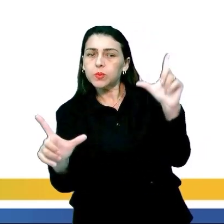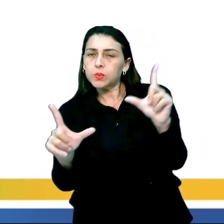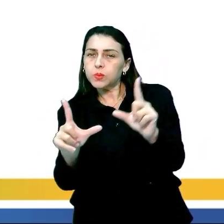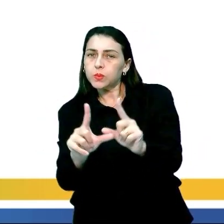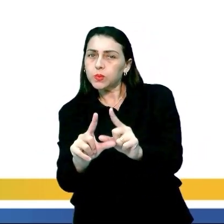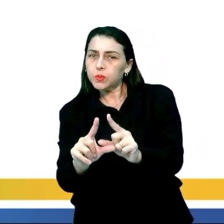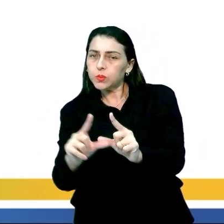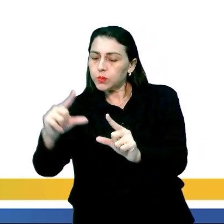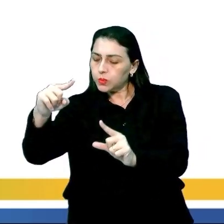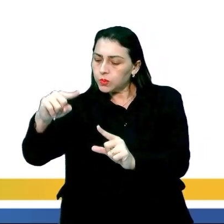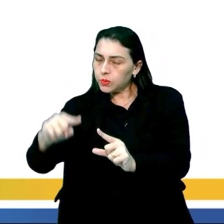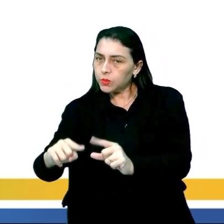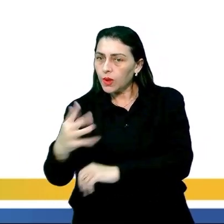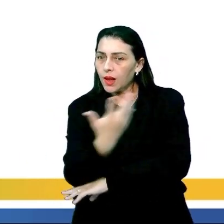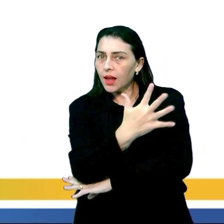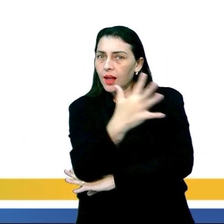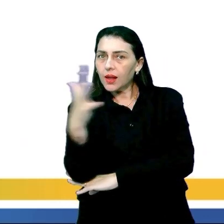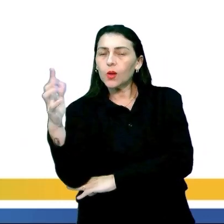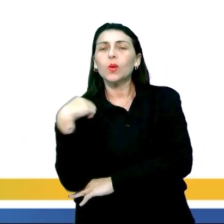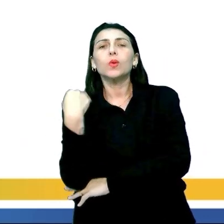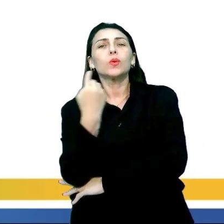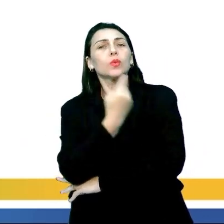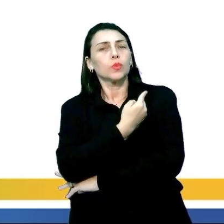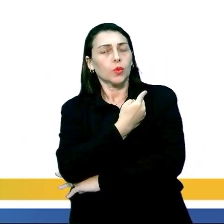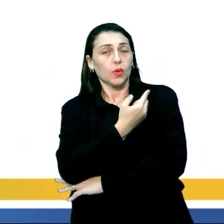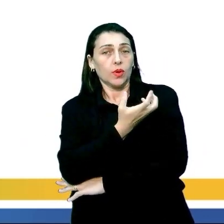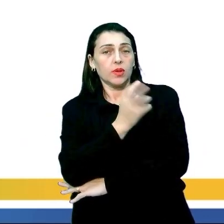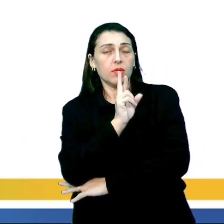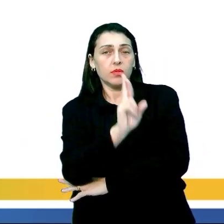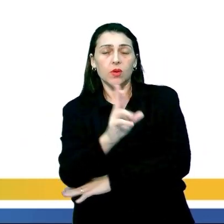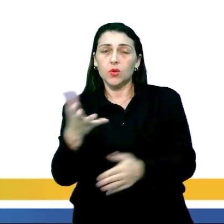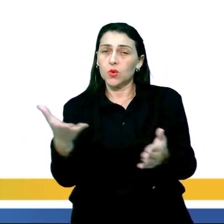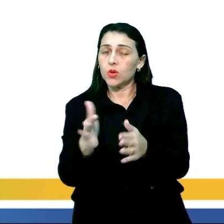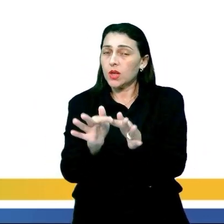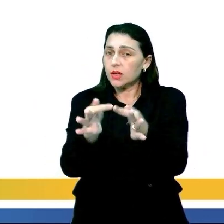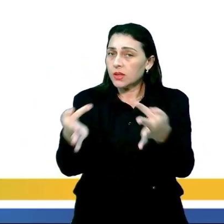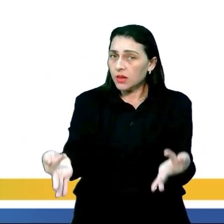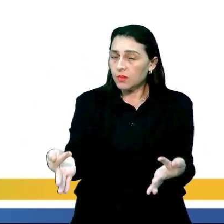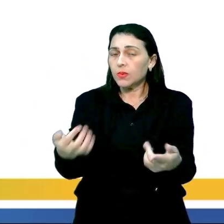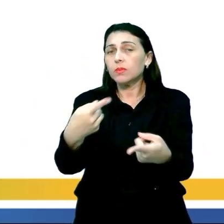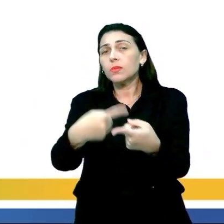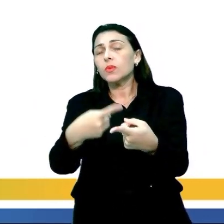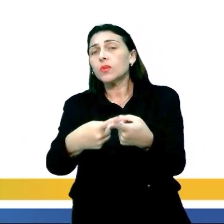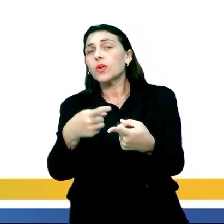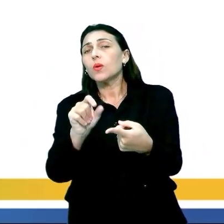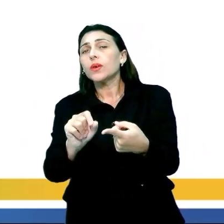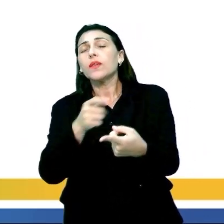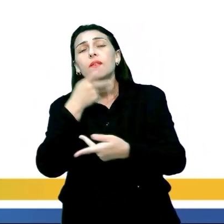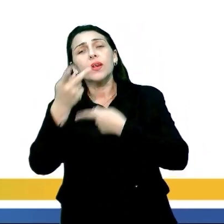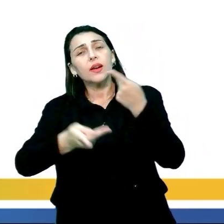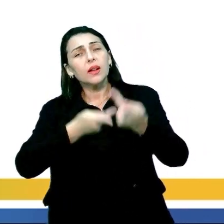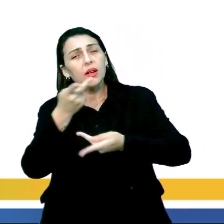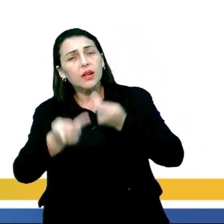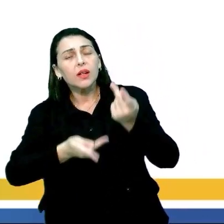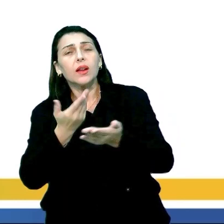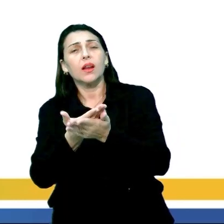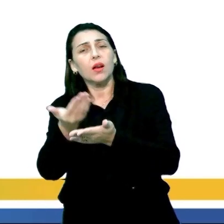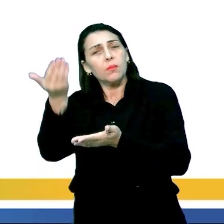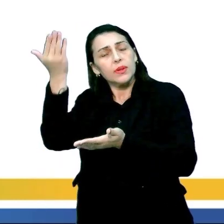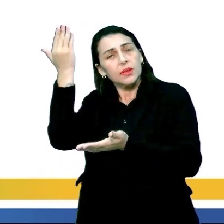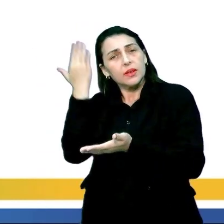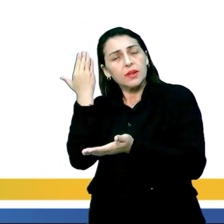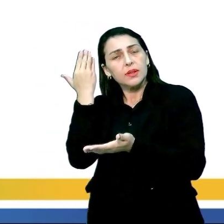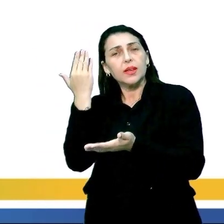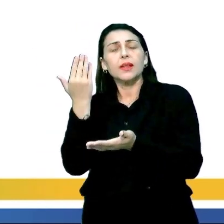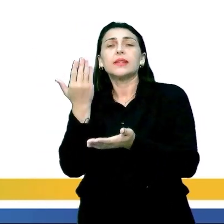pequenas árvores. Gente, o nosso gabarito de hoje, ele tá bem simples, porque o que a gente vem falando aí desde a aula